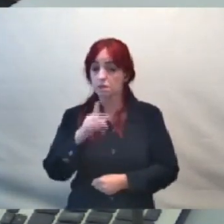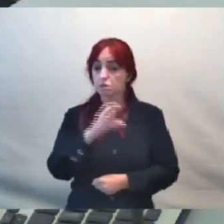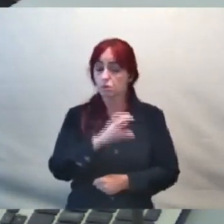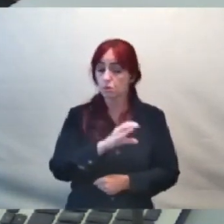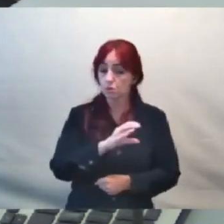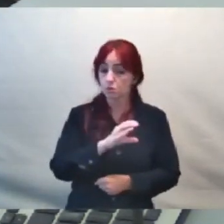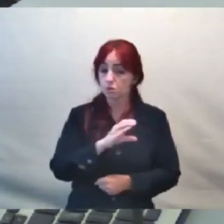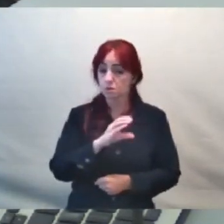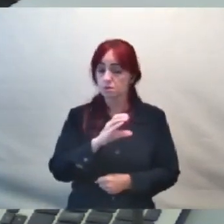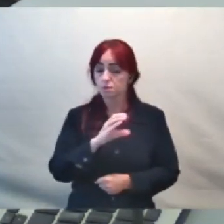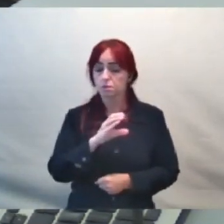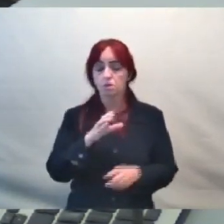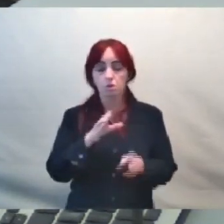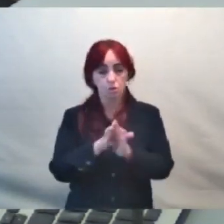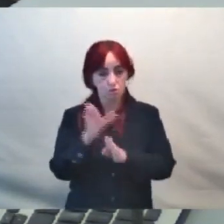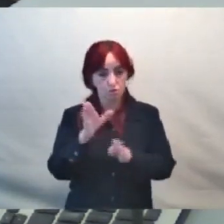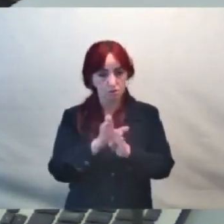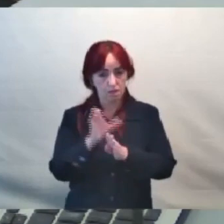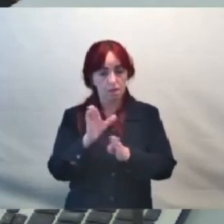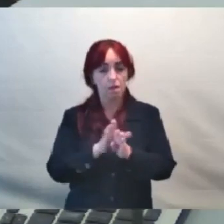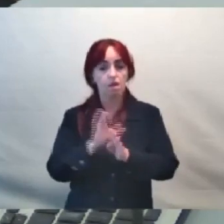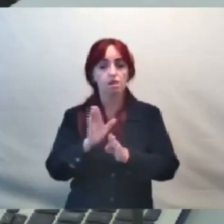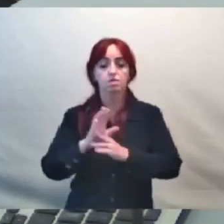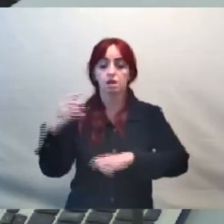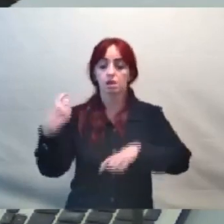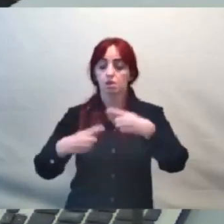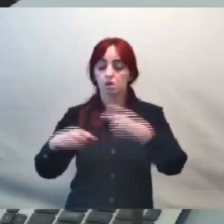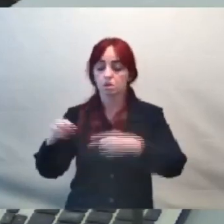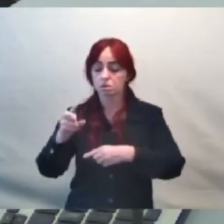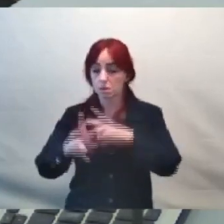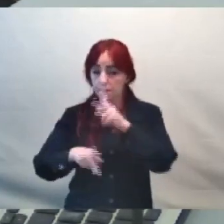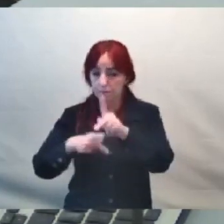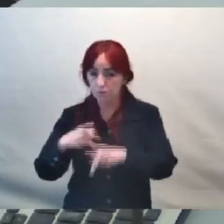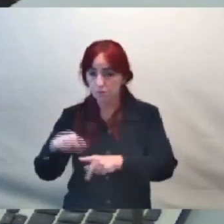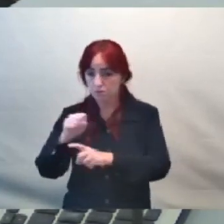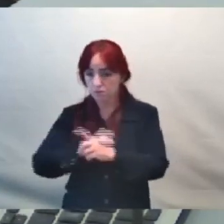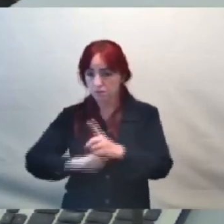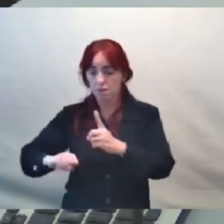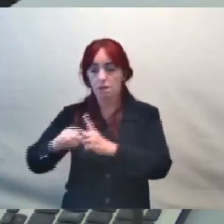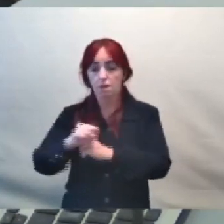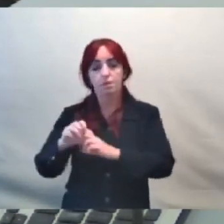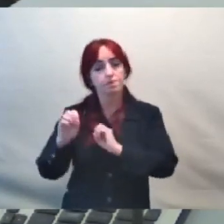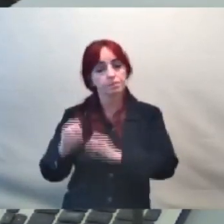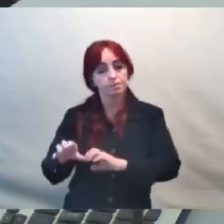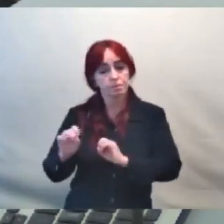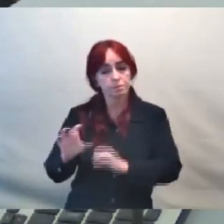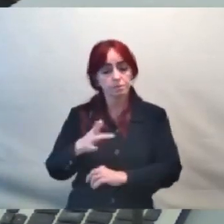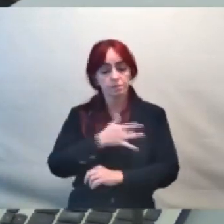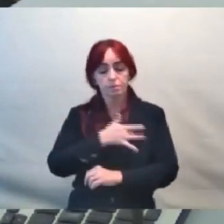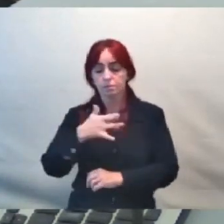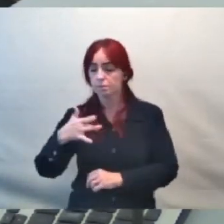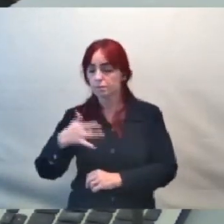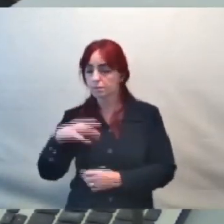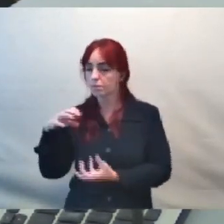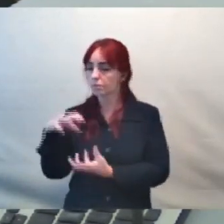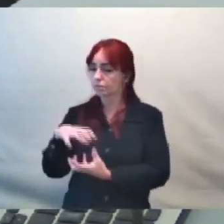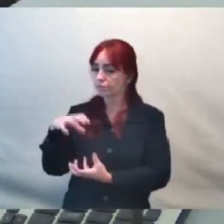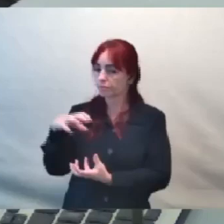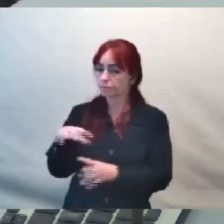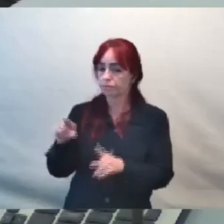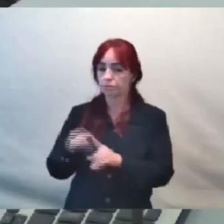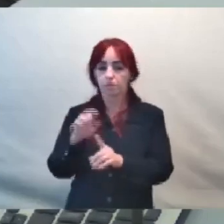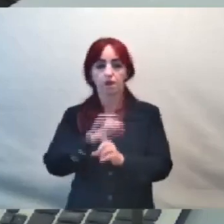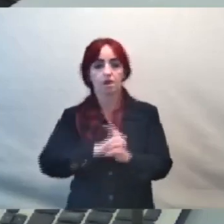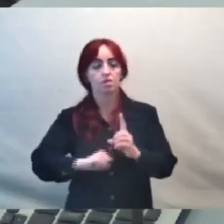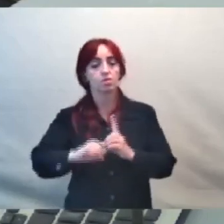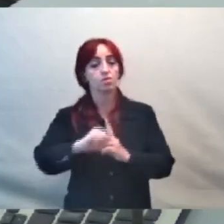de políticas públicas sociais, de educação, de saúde, do idoso, da assistência